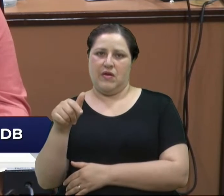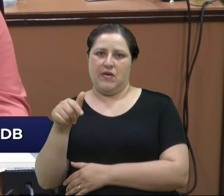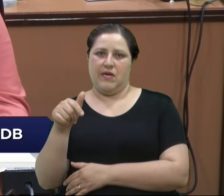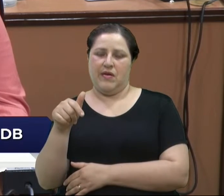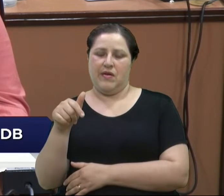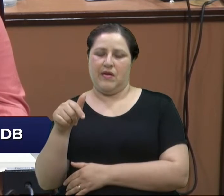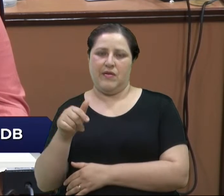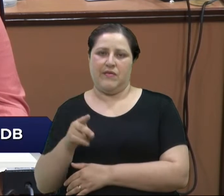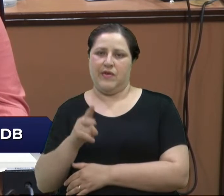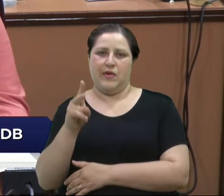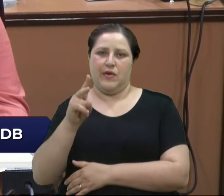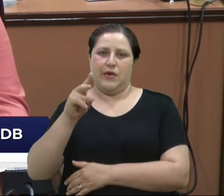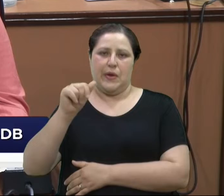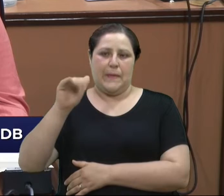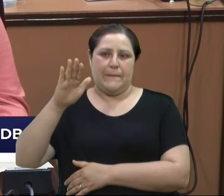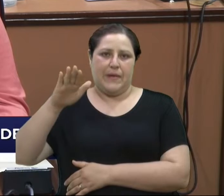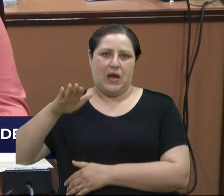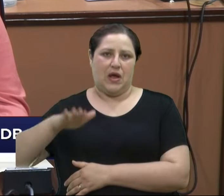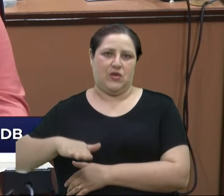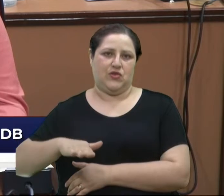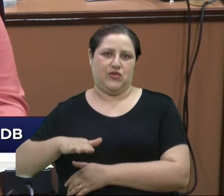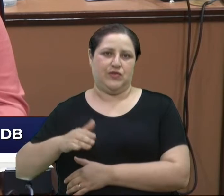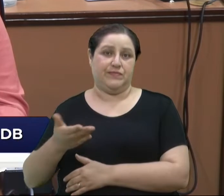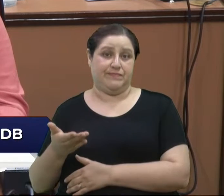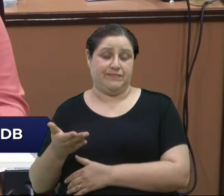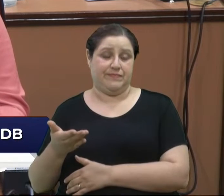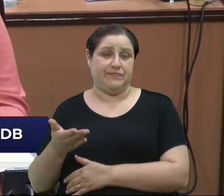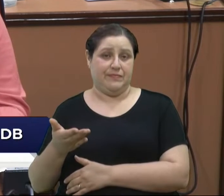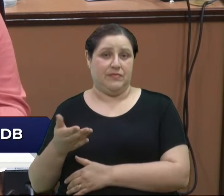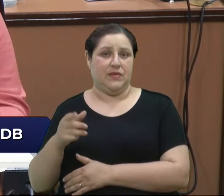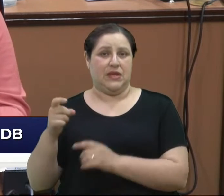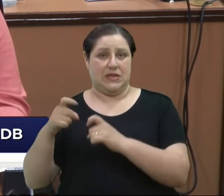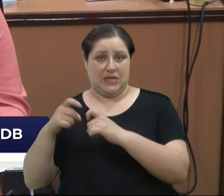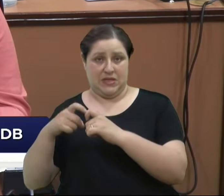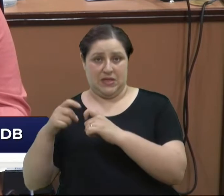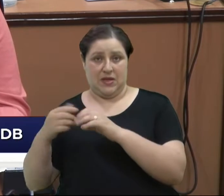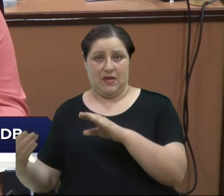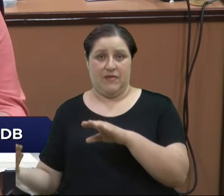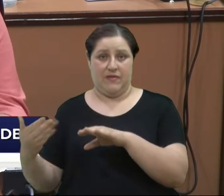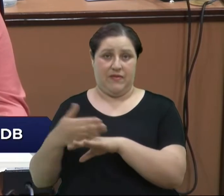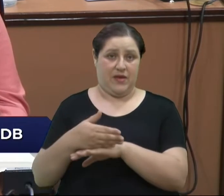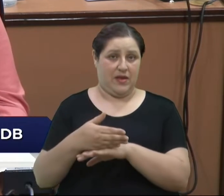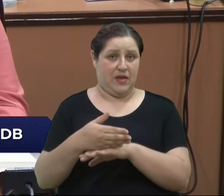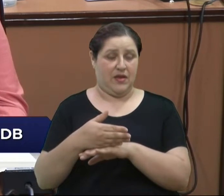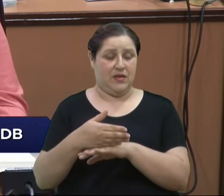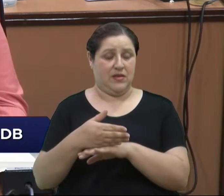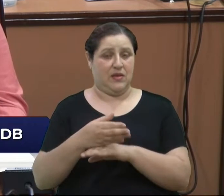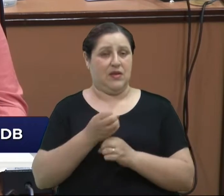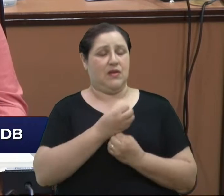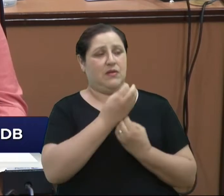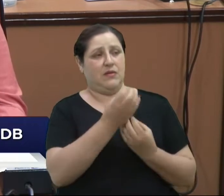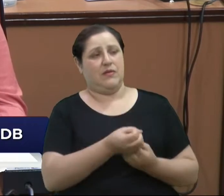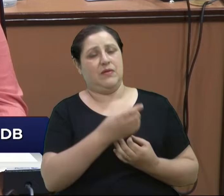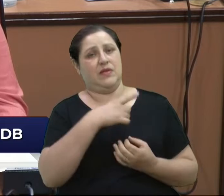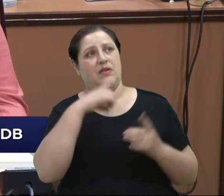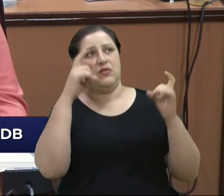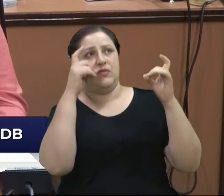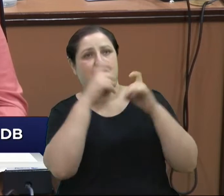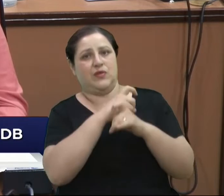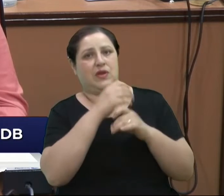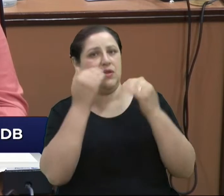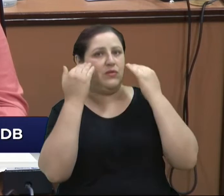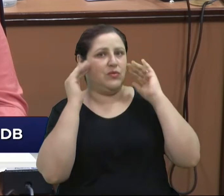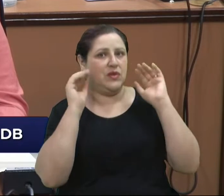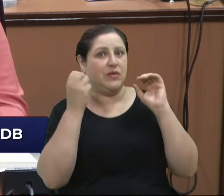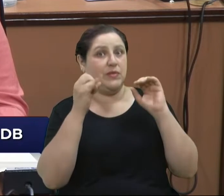assim, absurdo. E aí as clínicas vieram num desabafo, né, falando das dificuldades que não sabem se vão